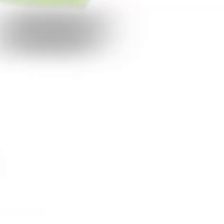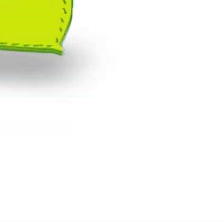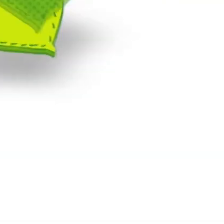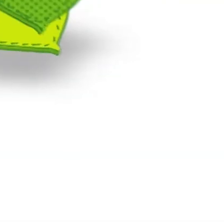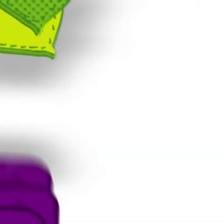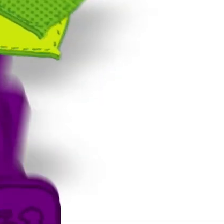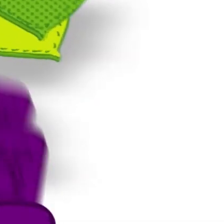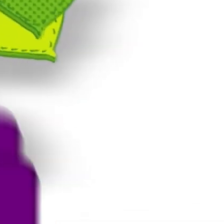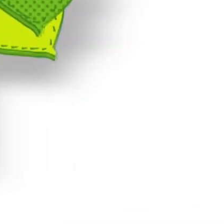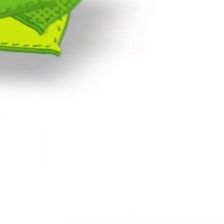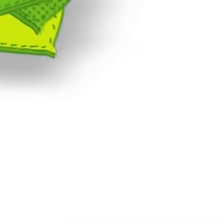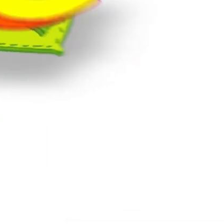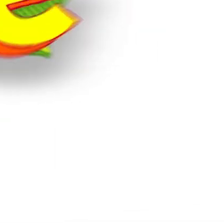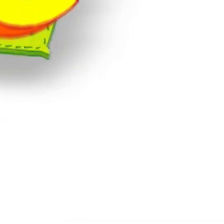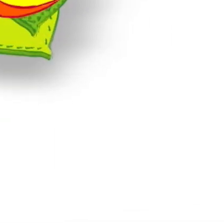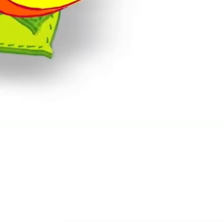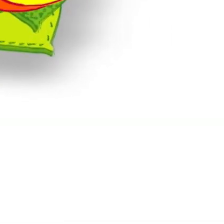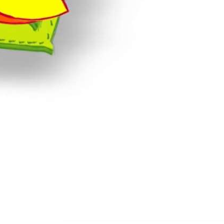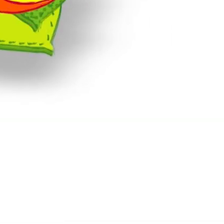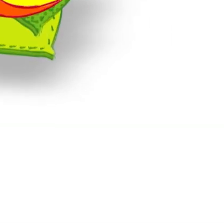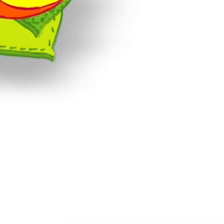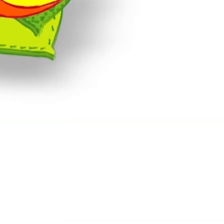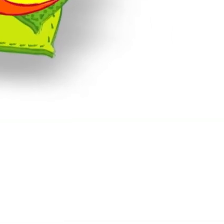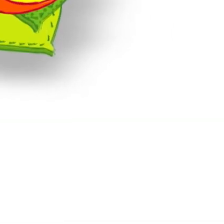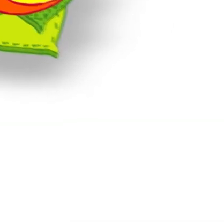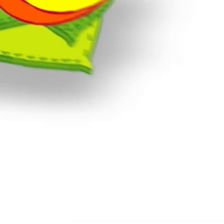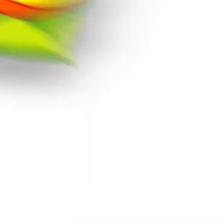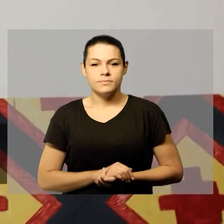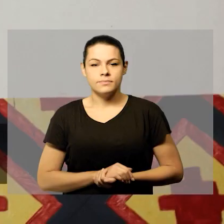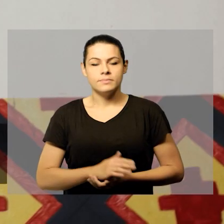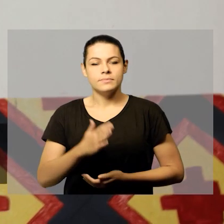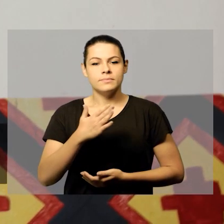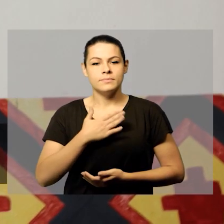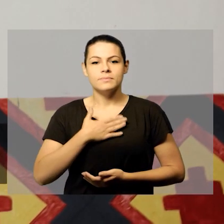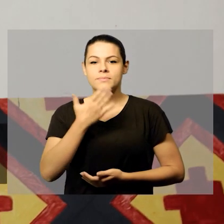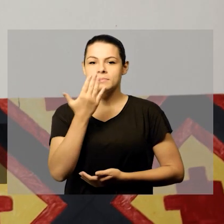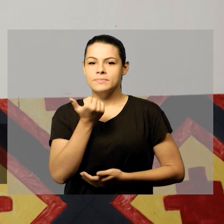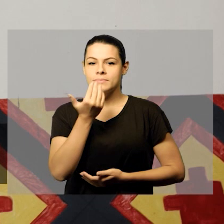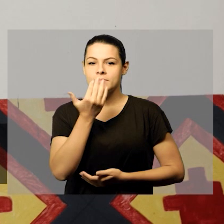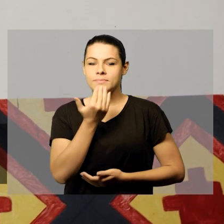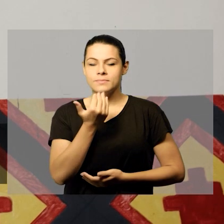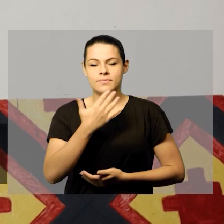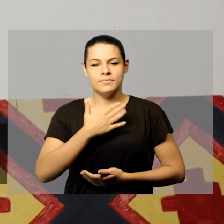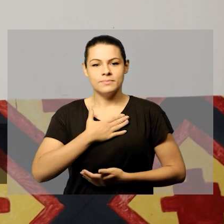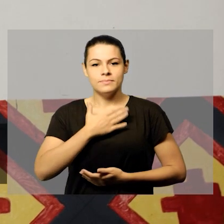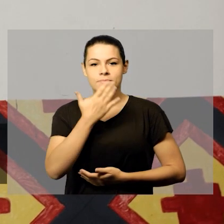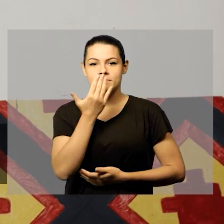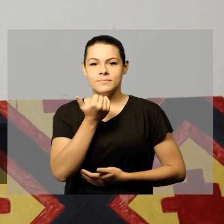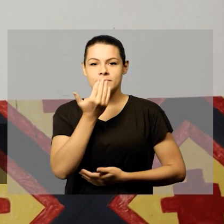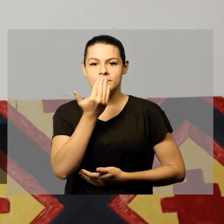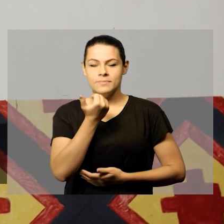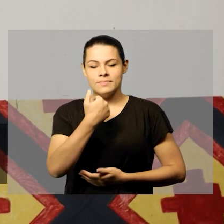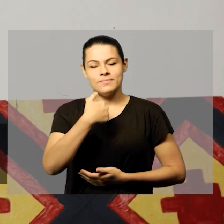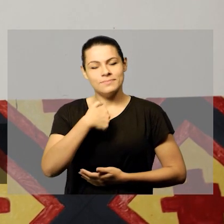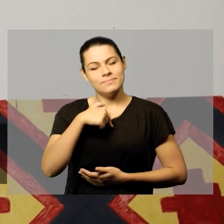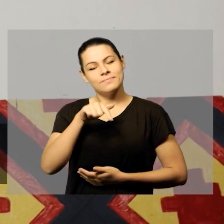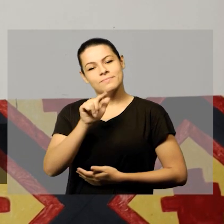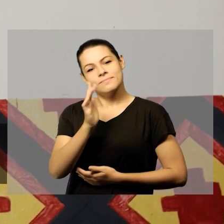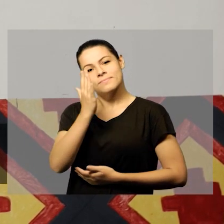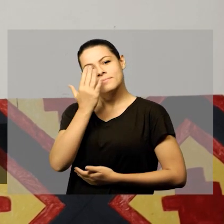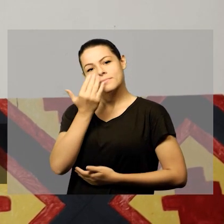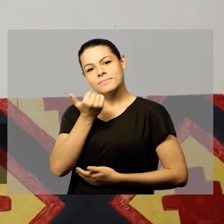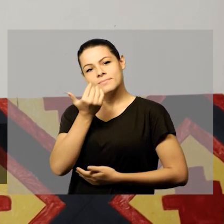Escrito na tela, Aue. Dia, em um colégio. Meu lanchinho.